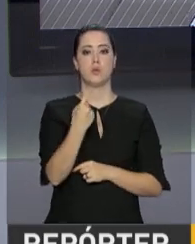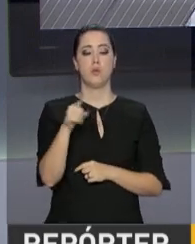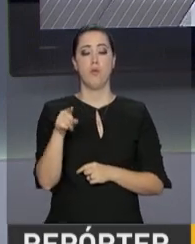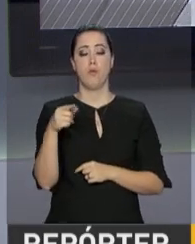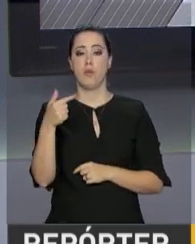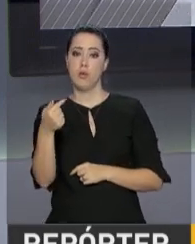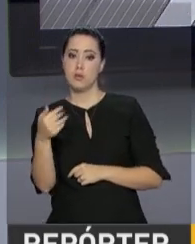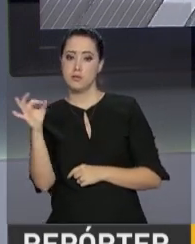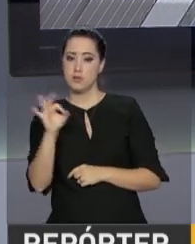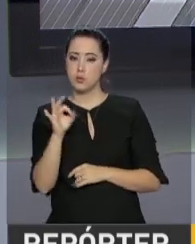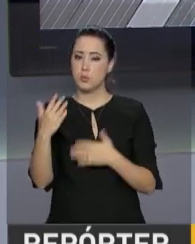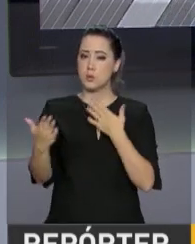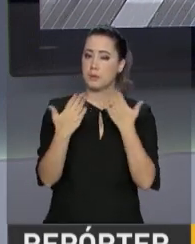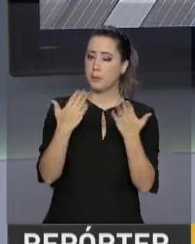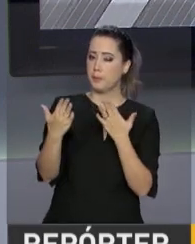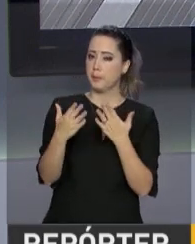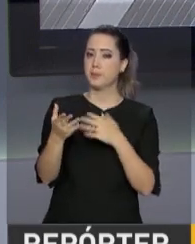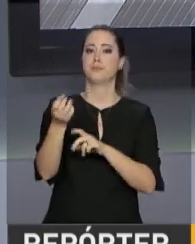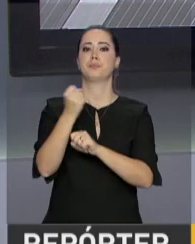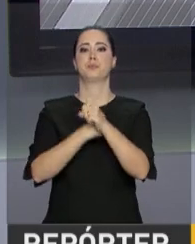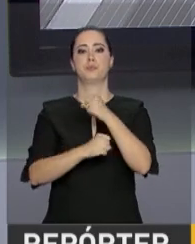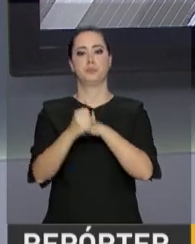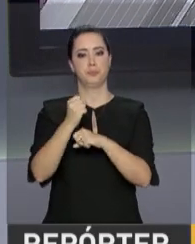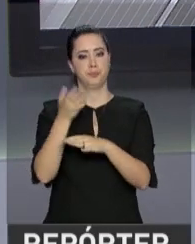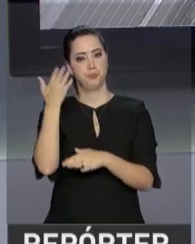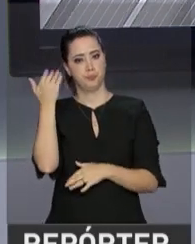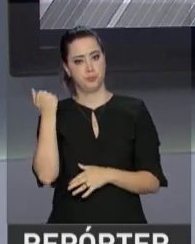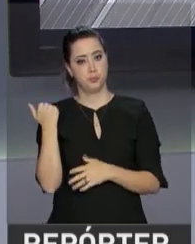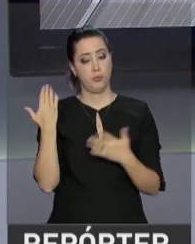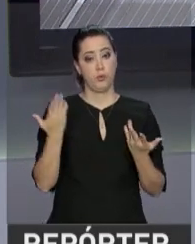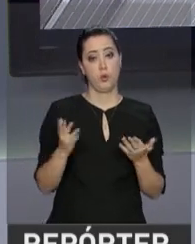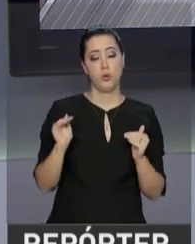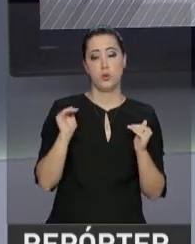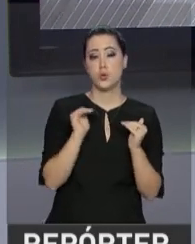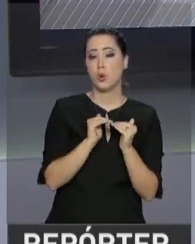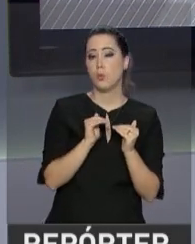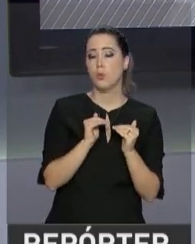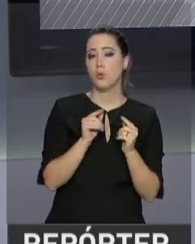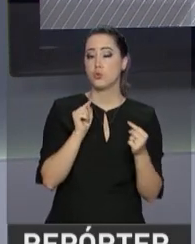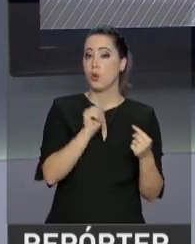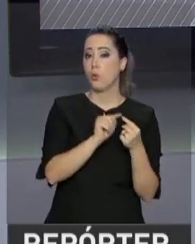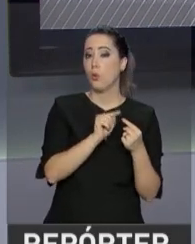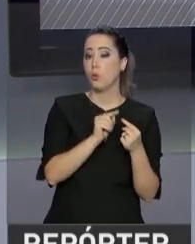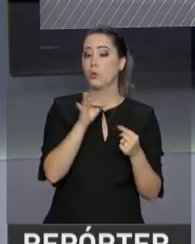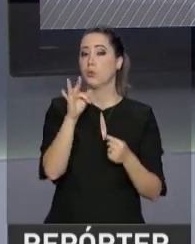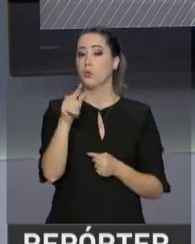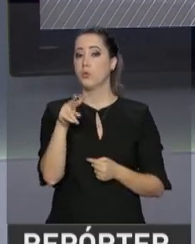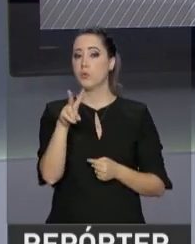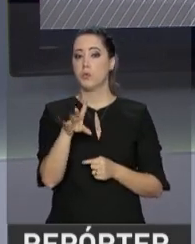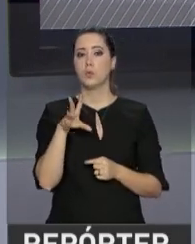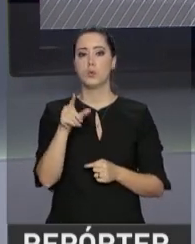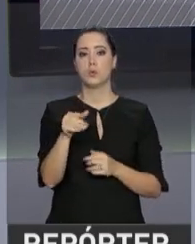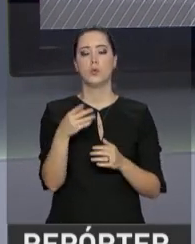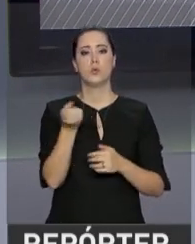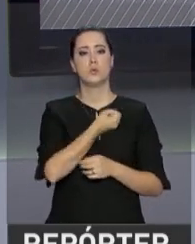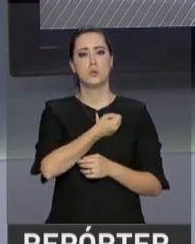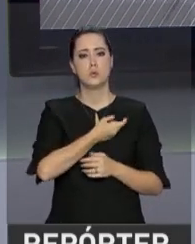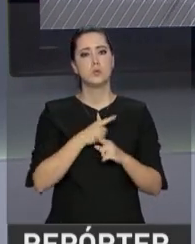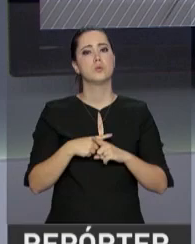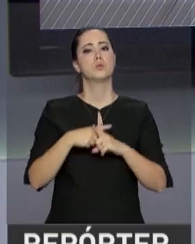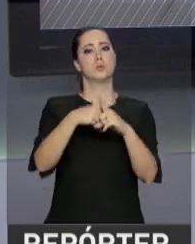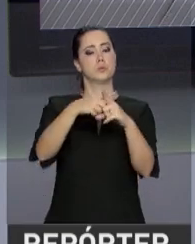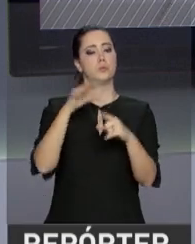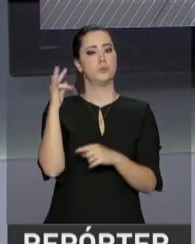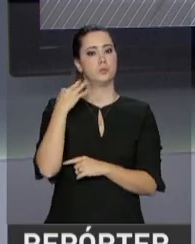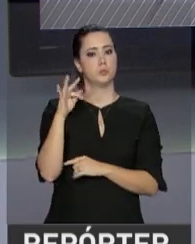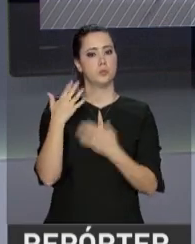quando comparado ao mesmo período de anos anteriores de acordo com fgv todos os indicadores foram positivos em fevereiro